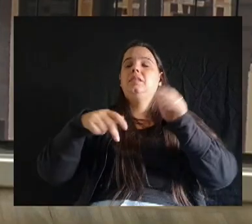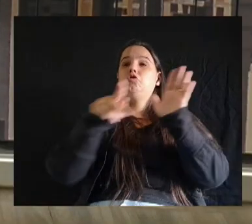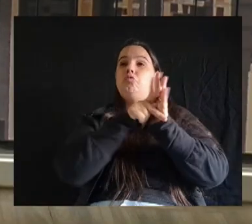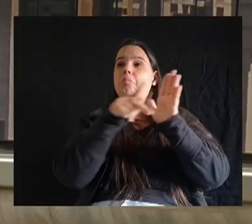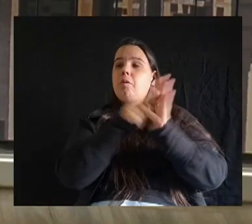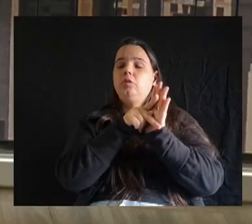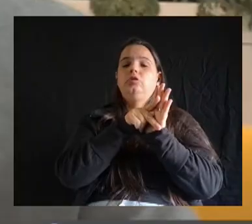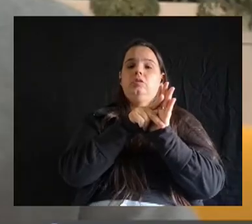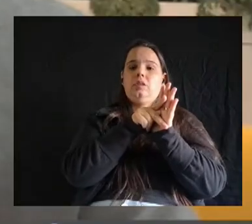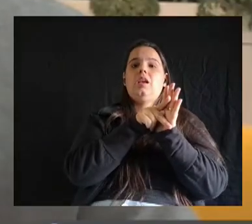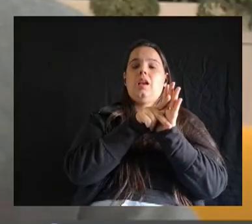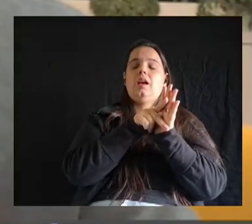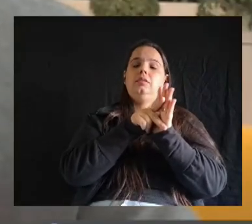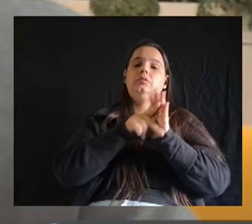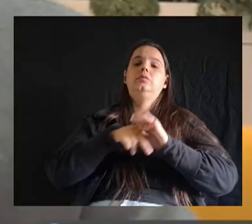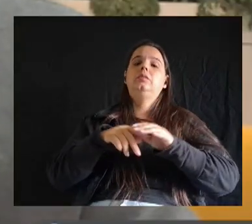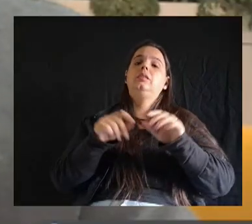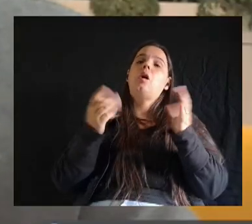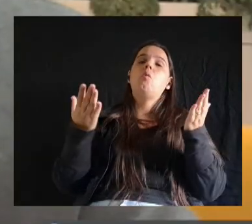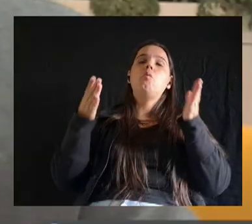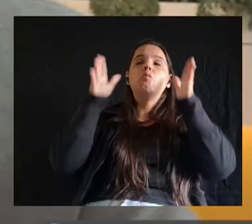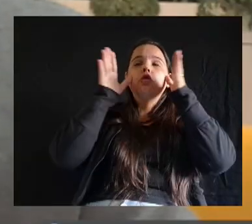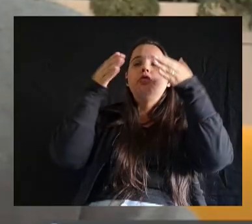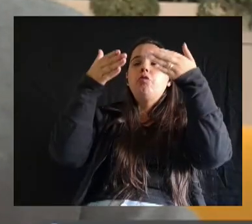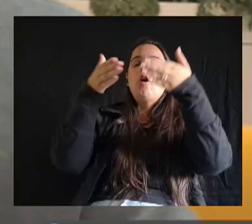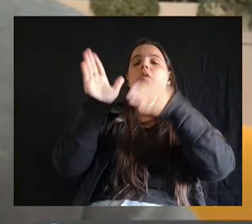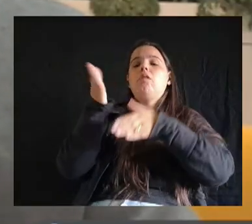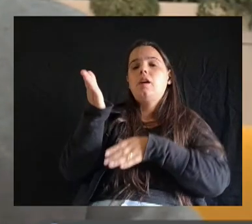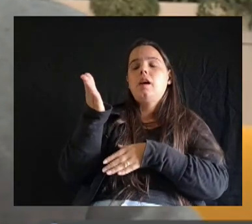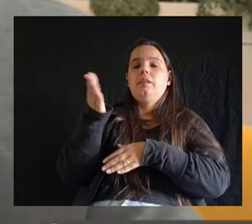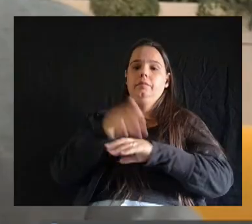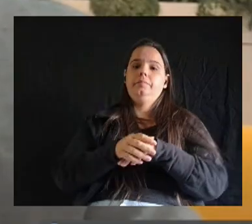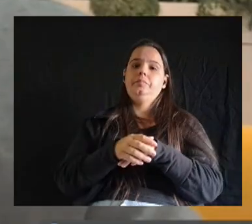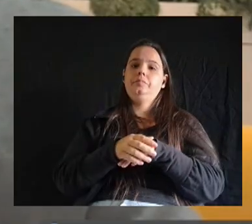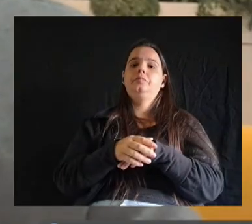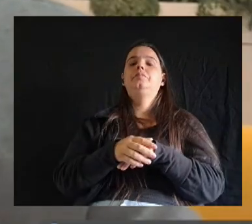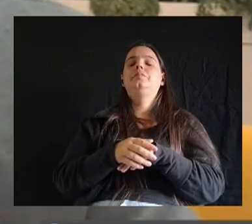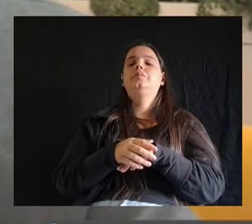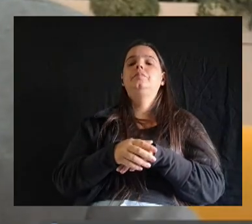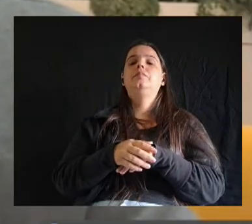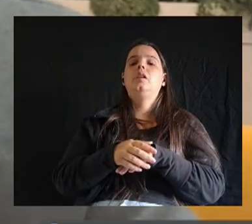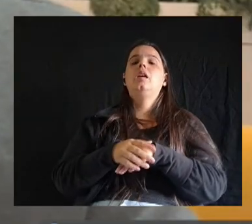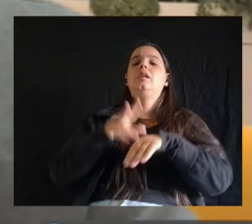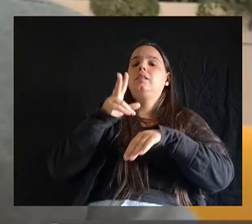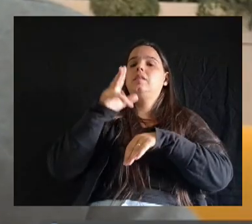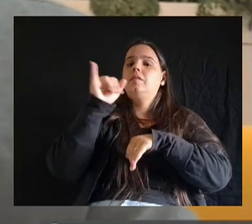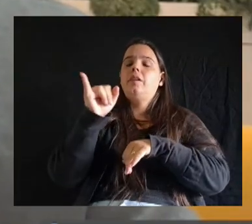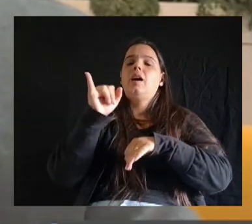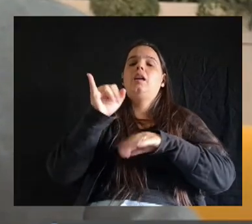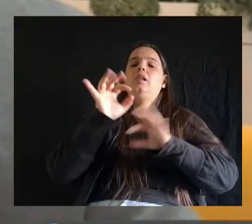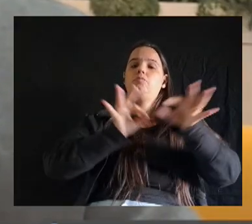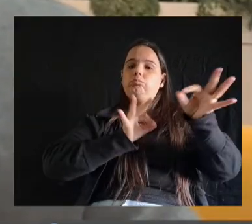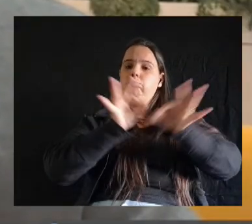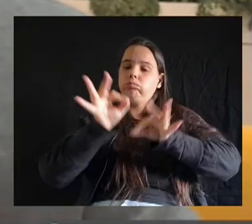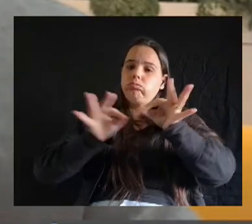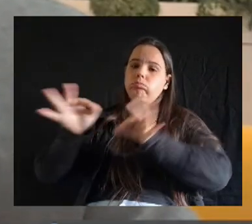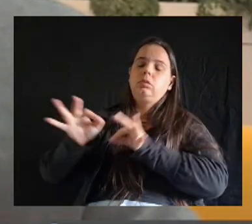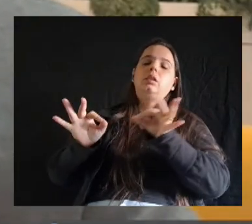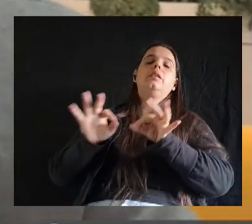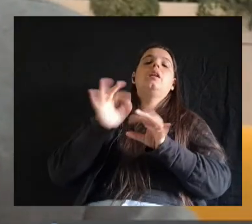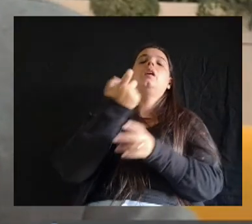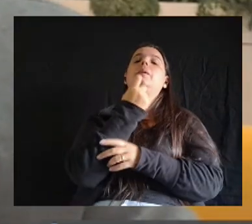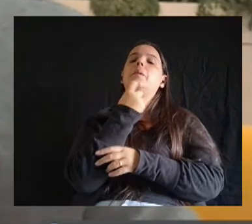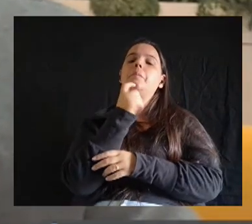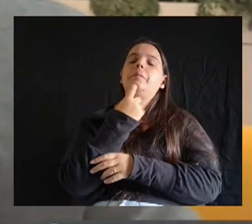Então, esse é o objetivo do projeto ECOS, né, que vai posicionar, inclusive, a região de Campinas nessa